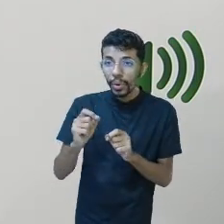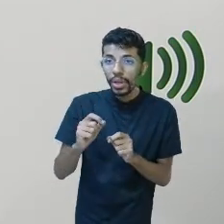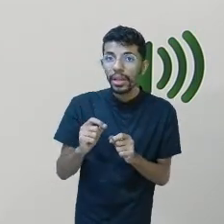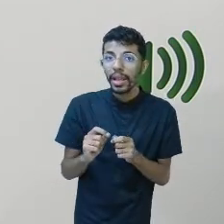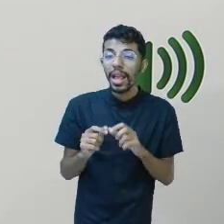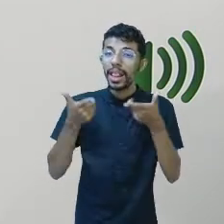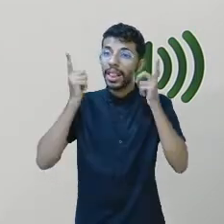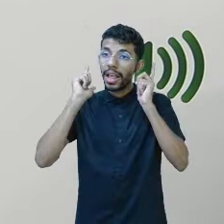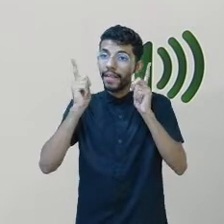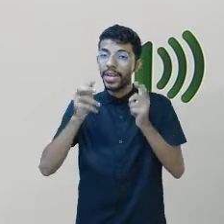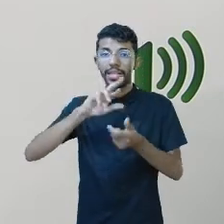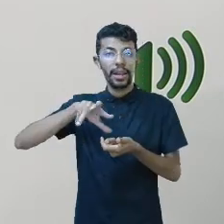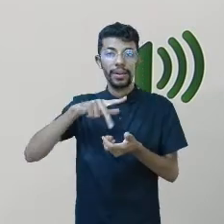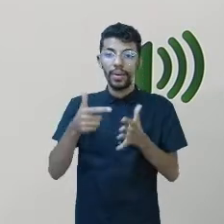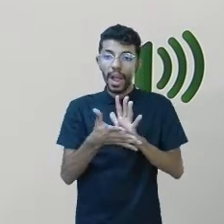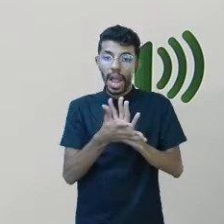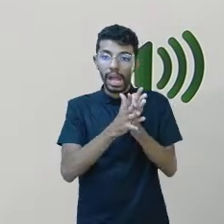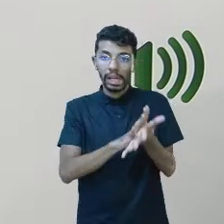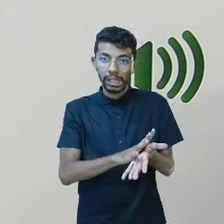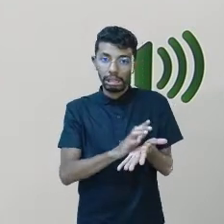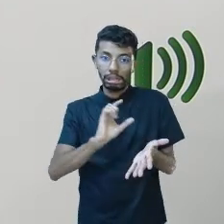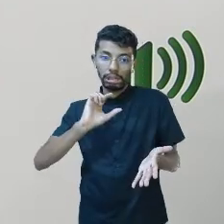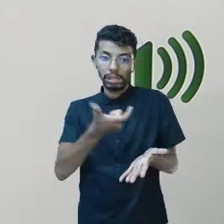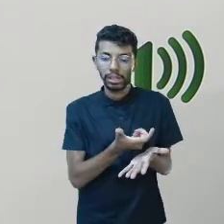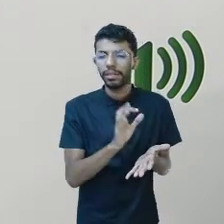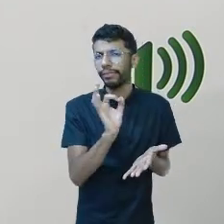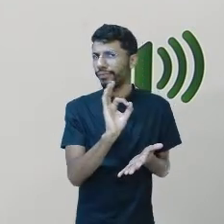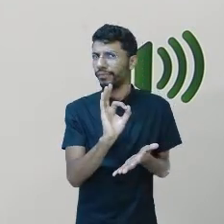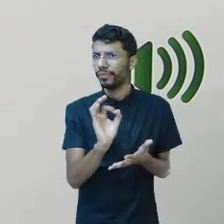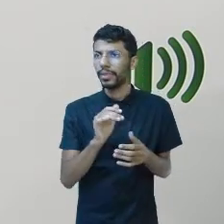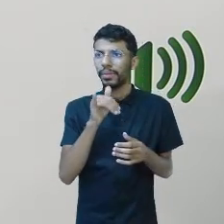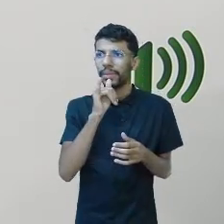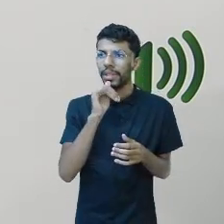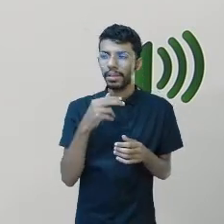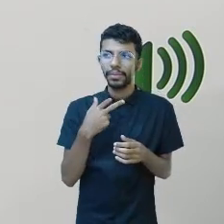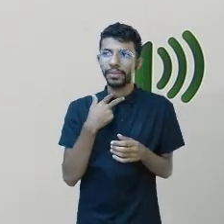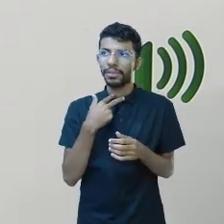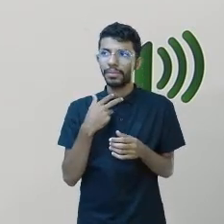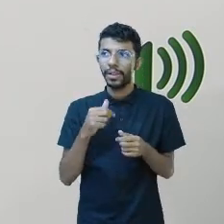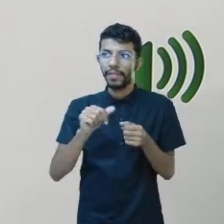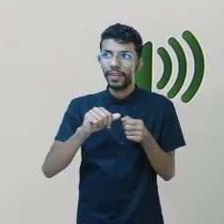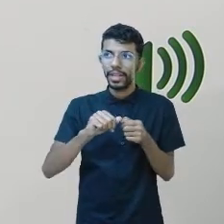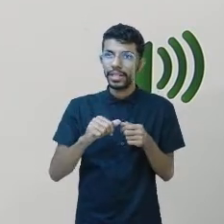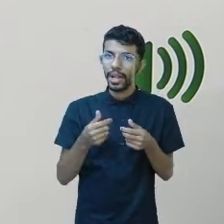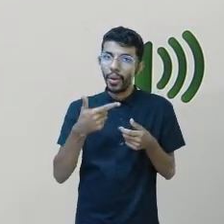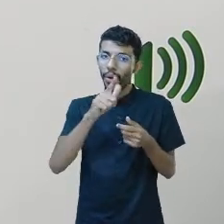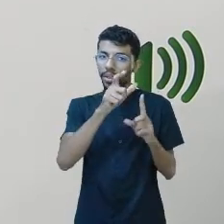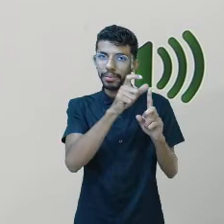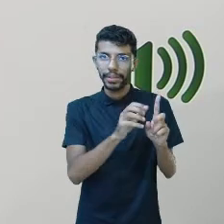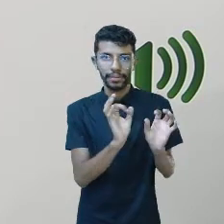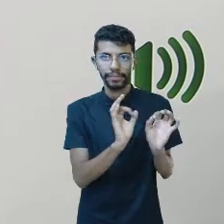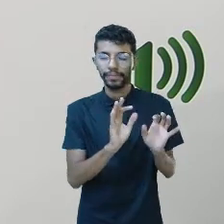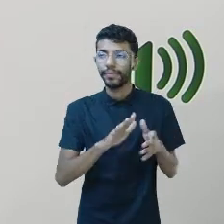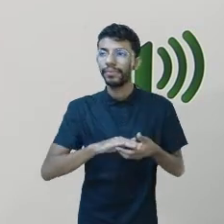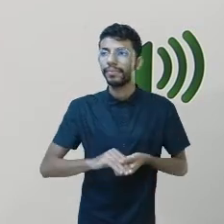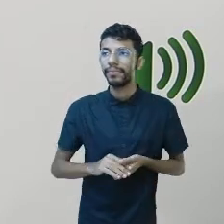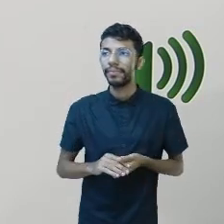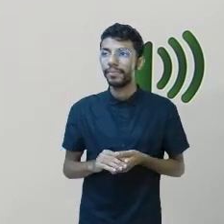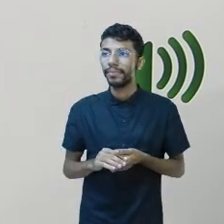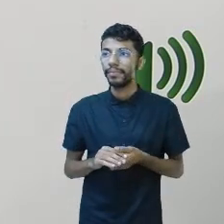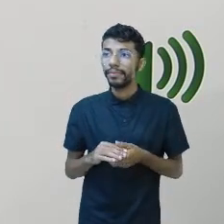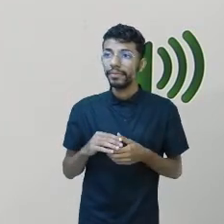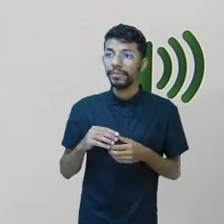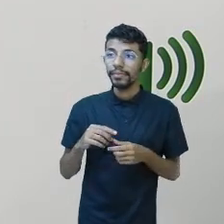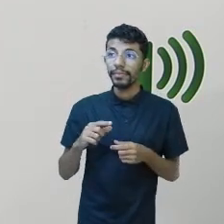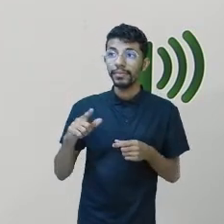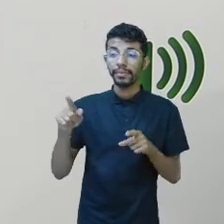nem humilhar ninguém. O que a gente não quer para a gente não faz para o outro. Aqui também nós